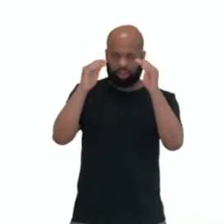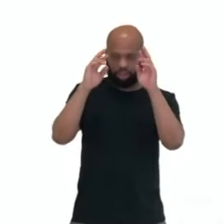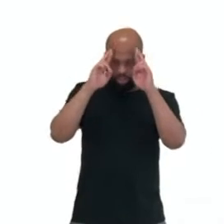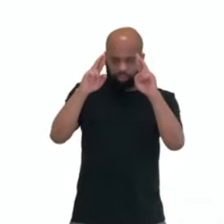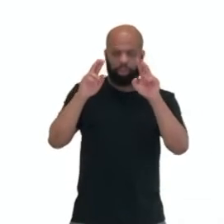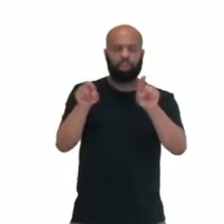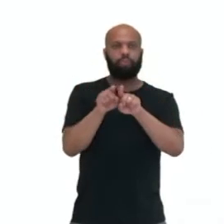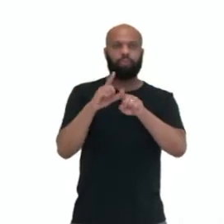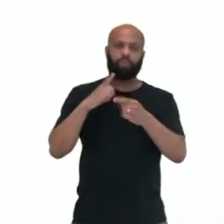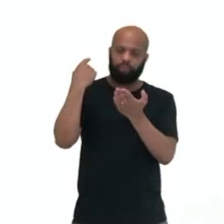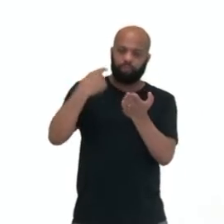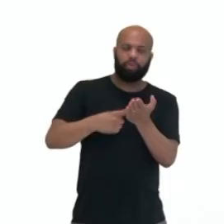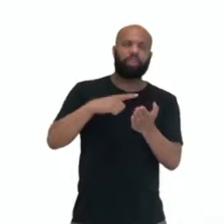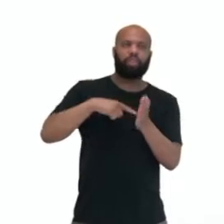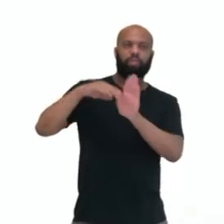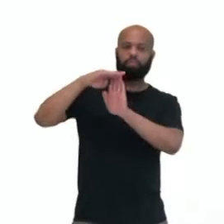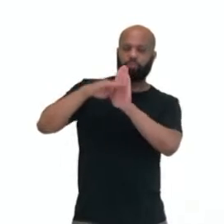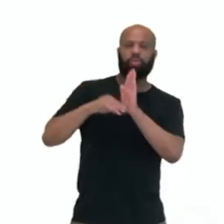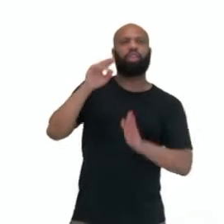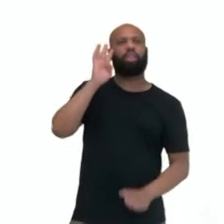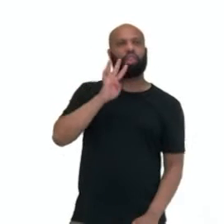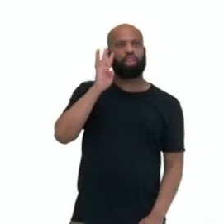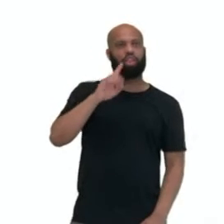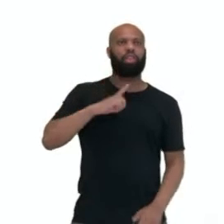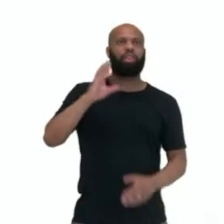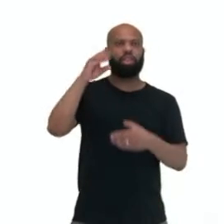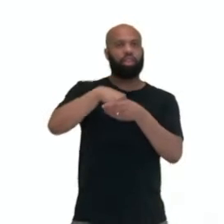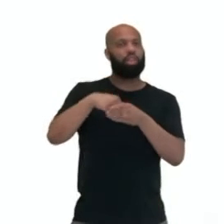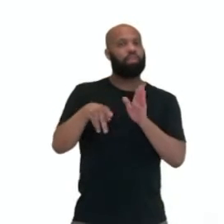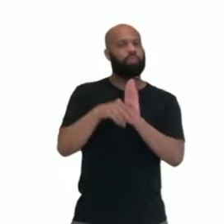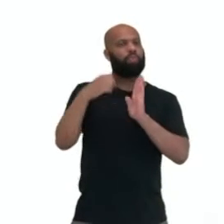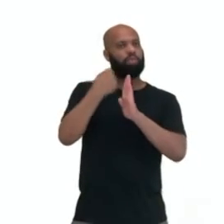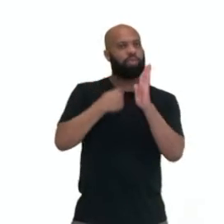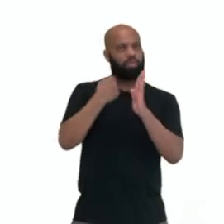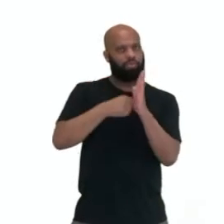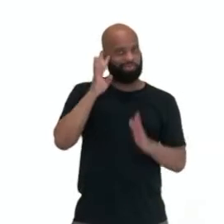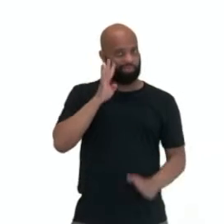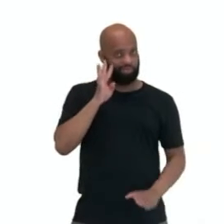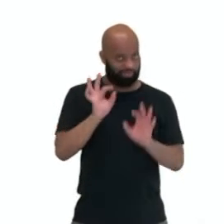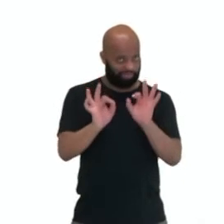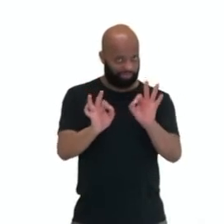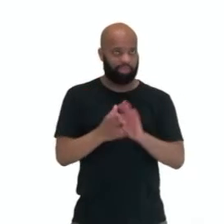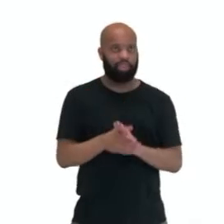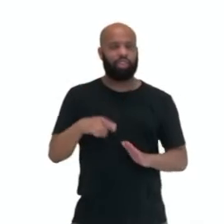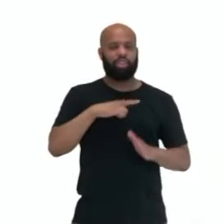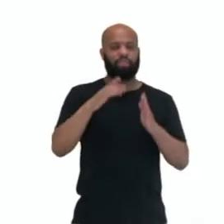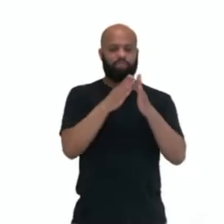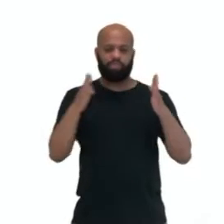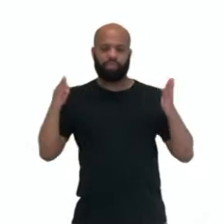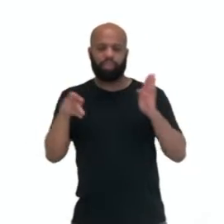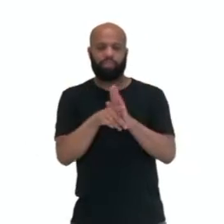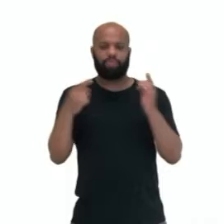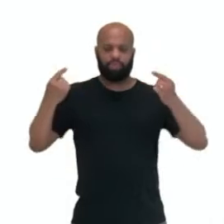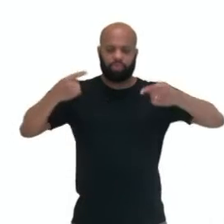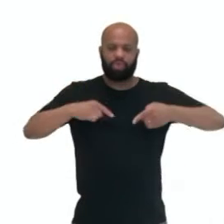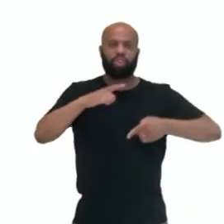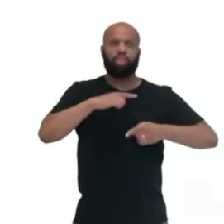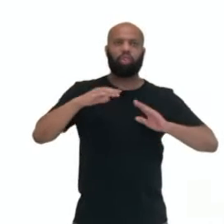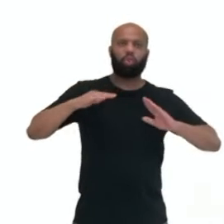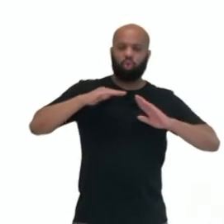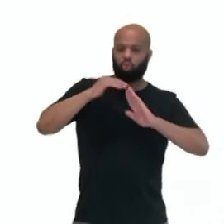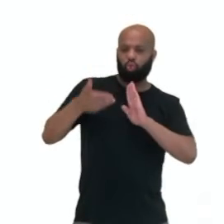compromisso. Olha quanta coisa bacana dentro de uma luta, né? Durante os torneios, todos os golpes devem